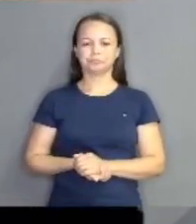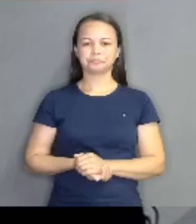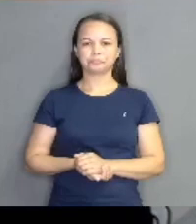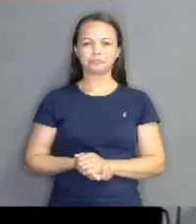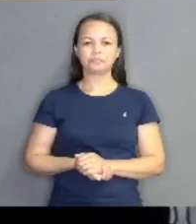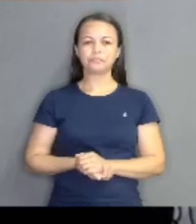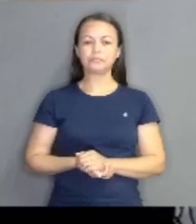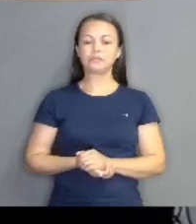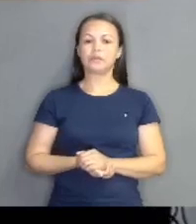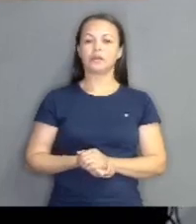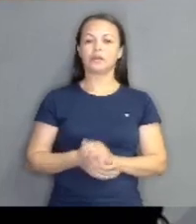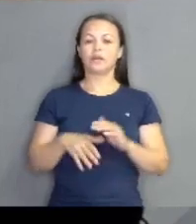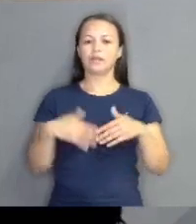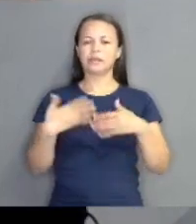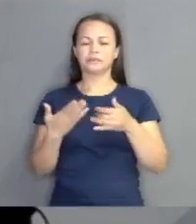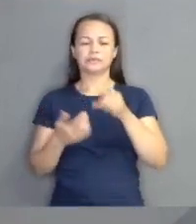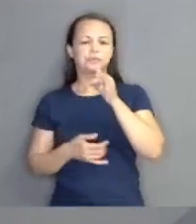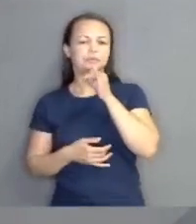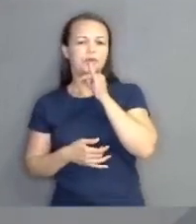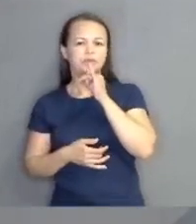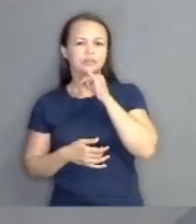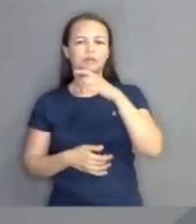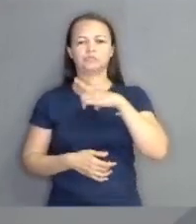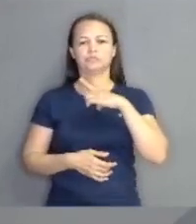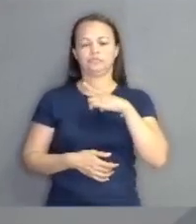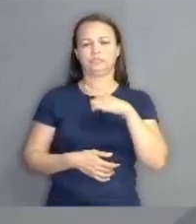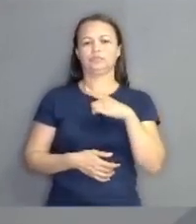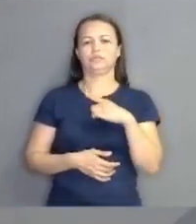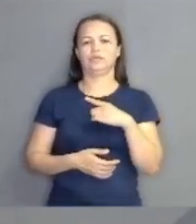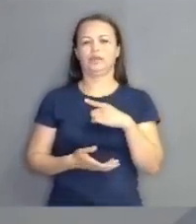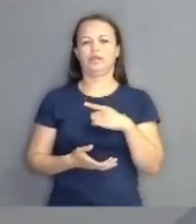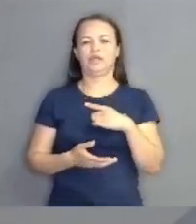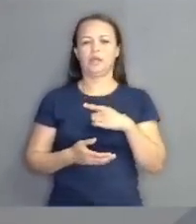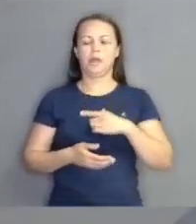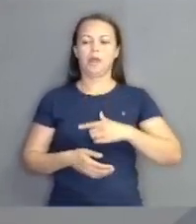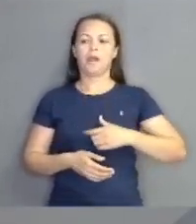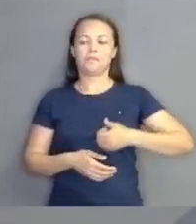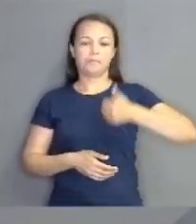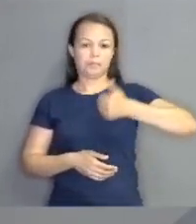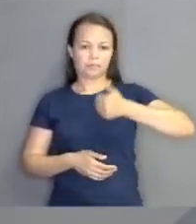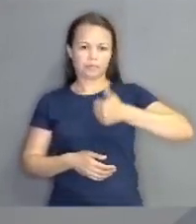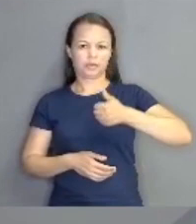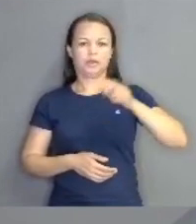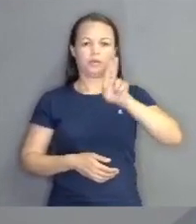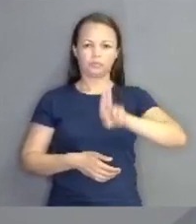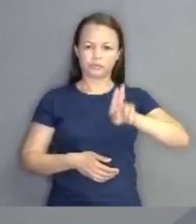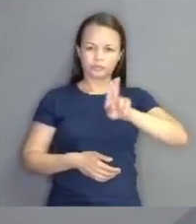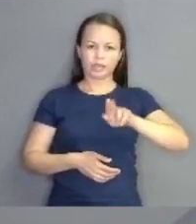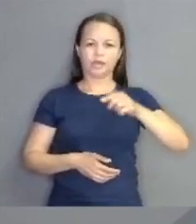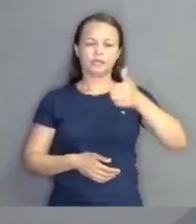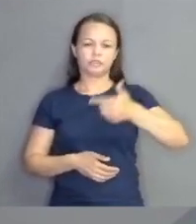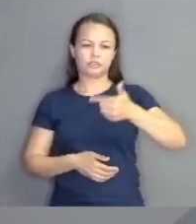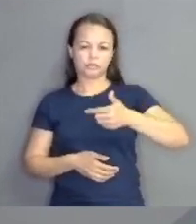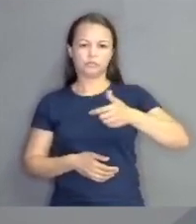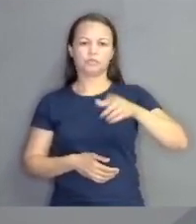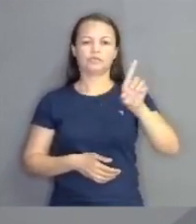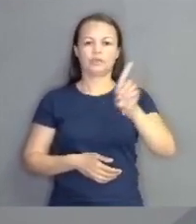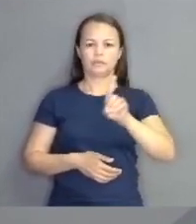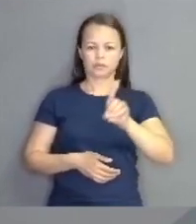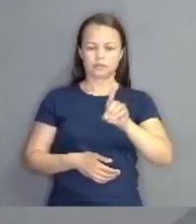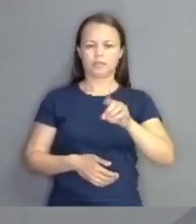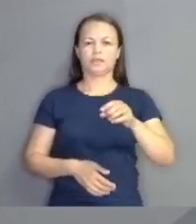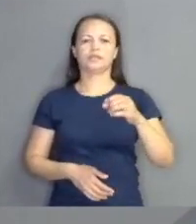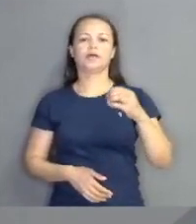Então, aqui nesse exemplo a gente tem primeira ordem, unidade, segunda ordem, dezena, terceira